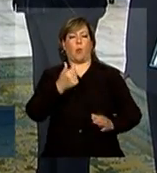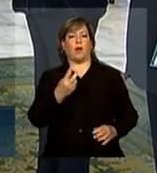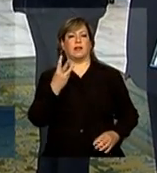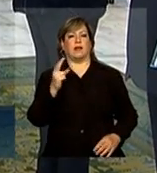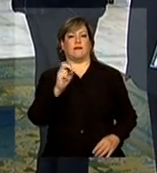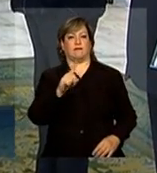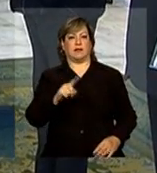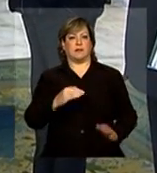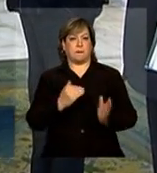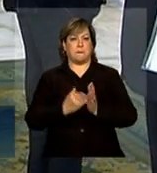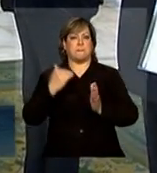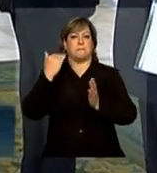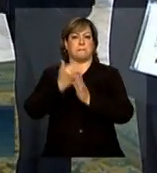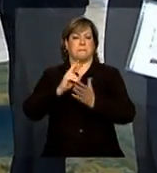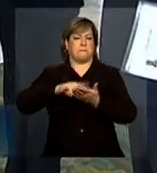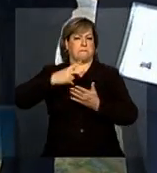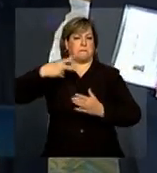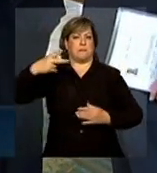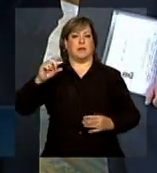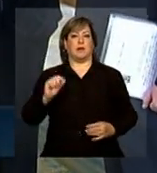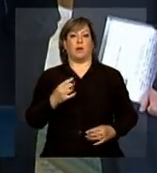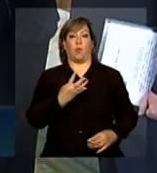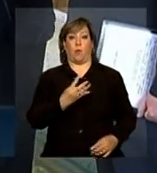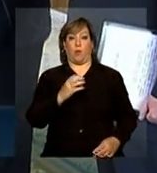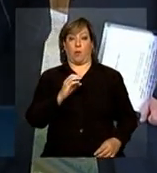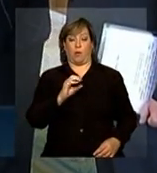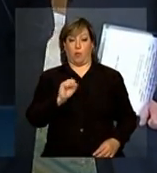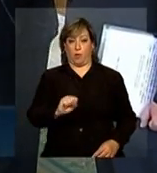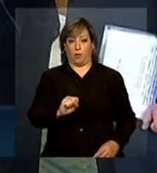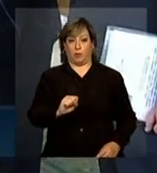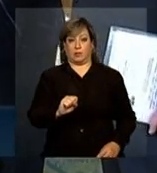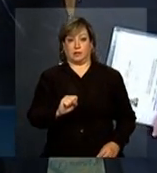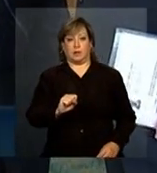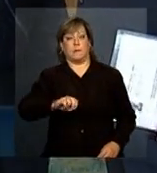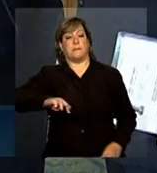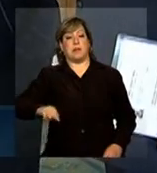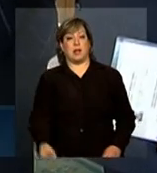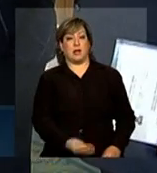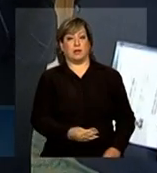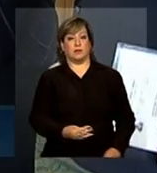3 vezes, passando de 48 milhões